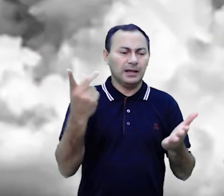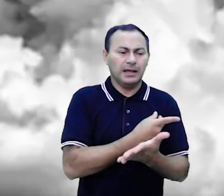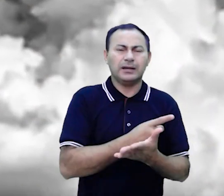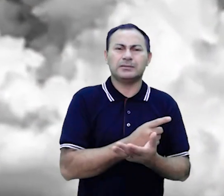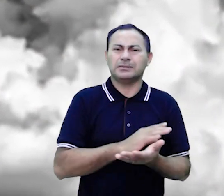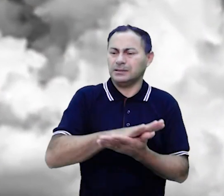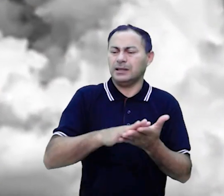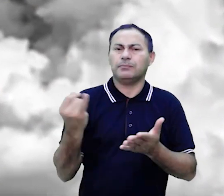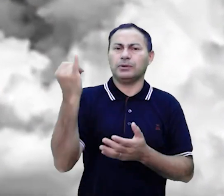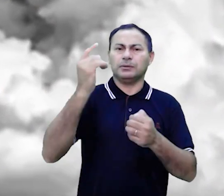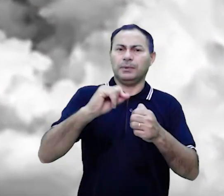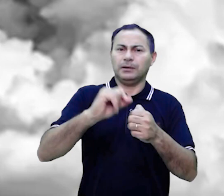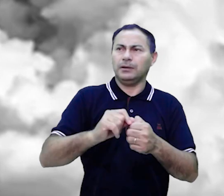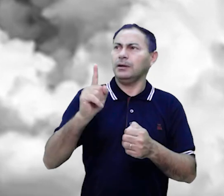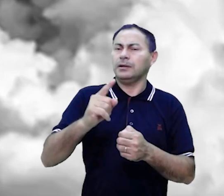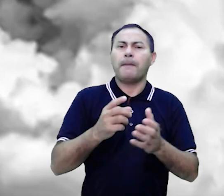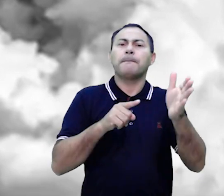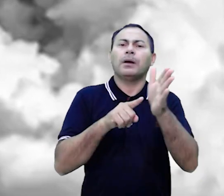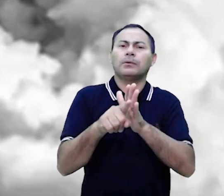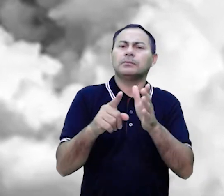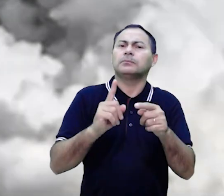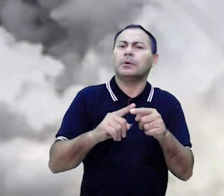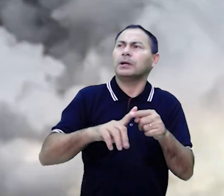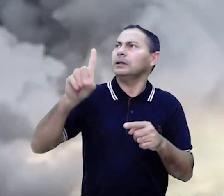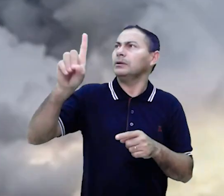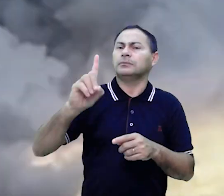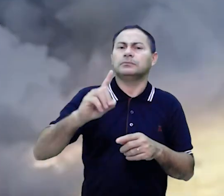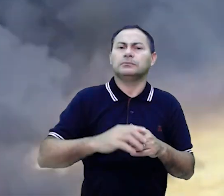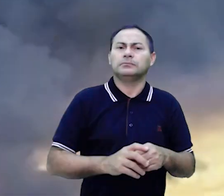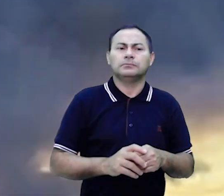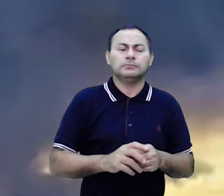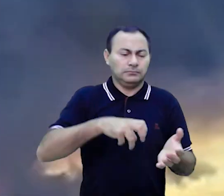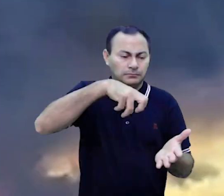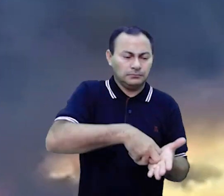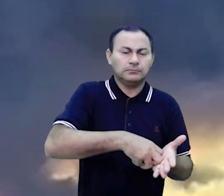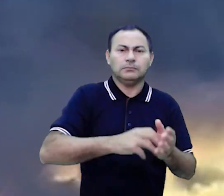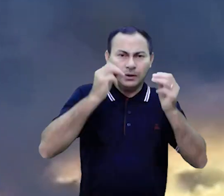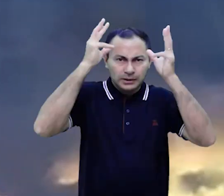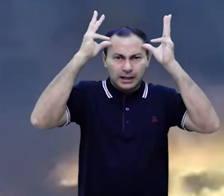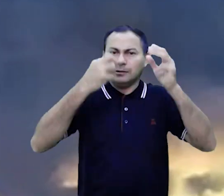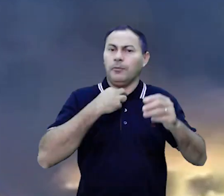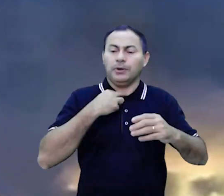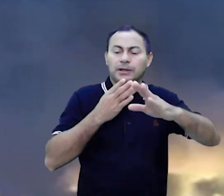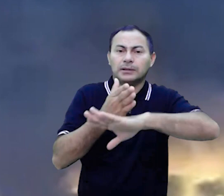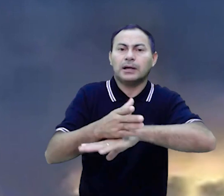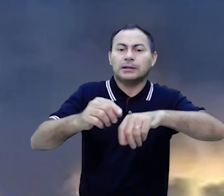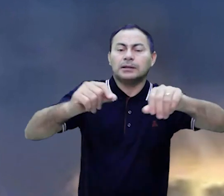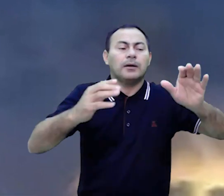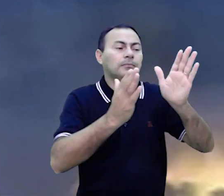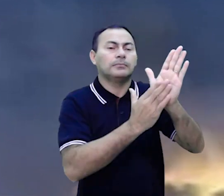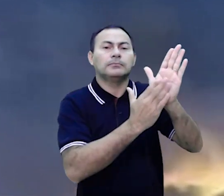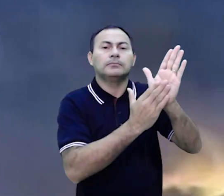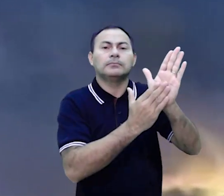o erro sem importância que cometeu, você se pergunta, por que Deus o puniu dizendo que ele não poderia entrar